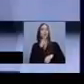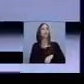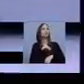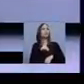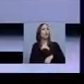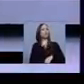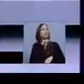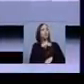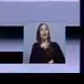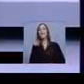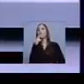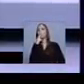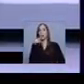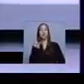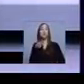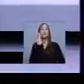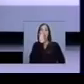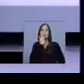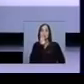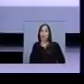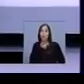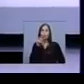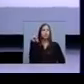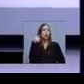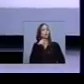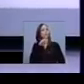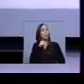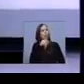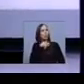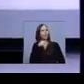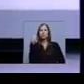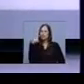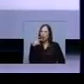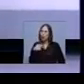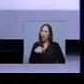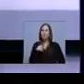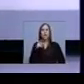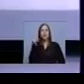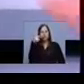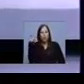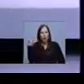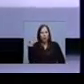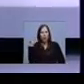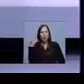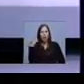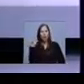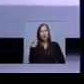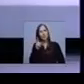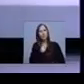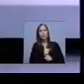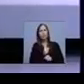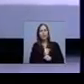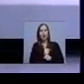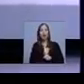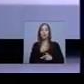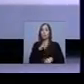serradas mas se o jogo estiver lá fora apanhar sol e que está junta há premiações que vamos atender só de estar a trabalhar na preservação da vida além do número de banheiros of